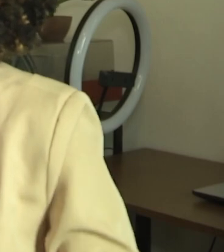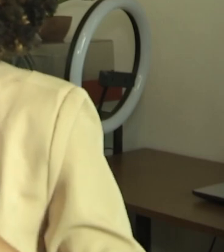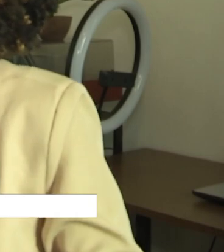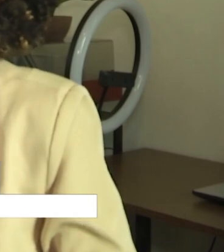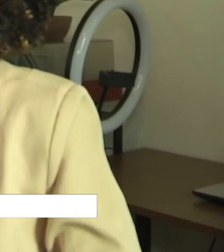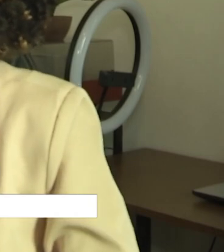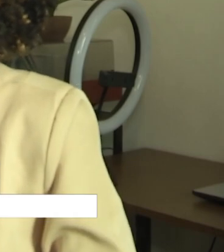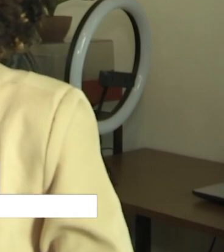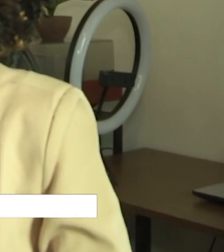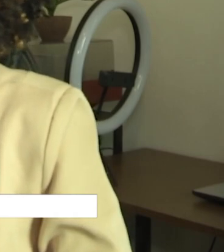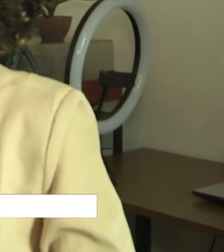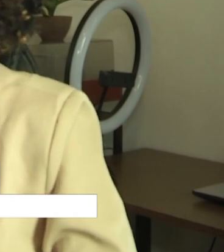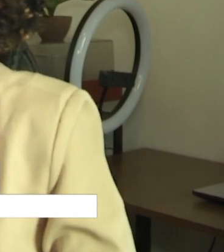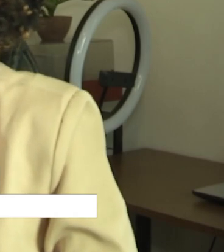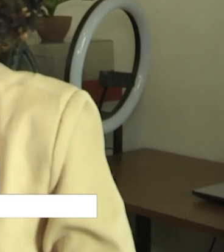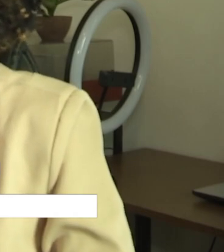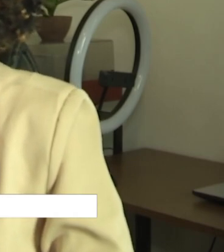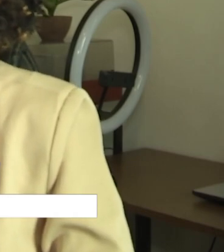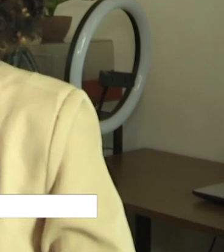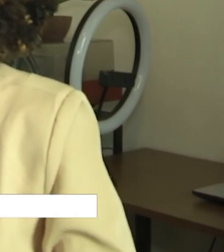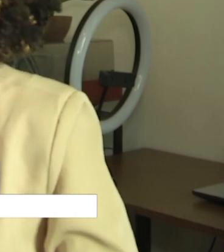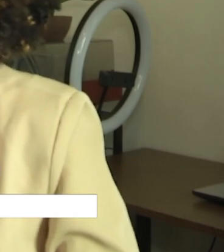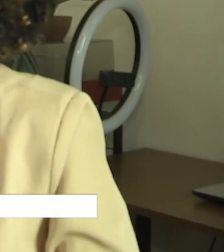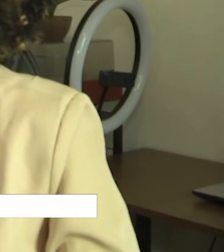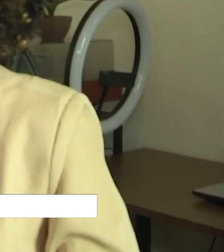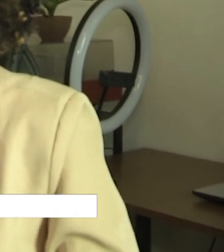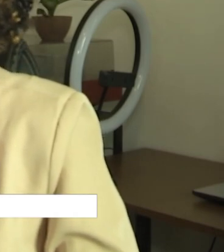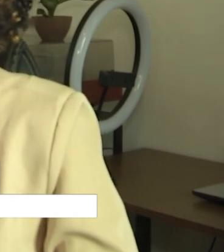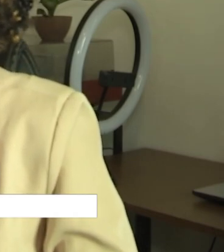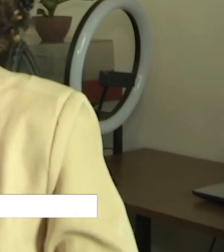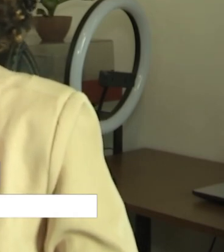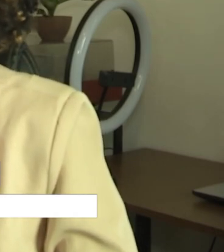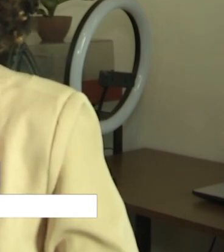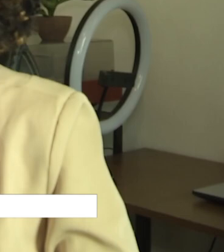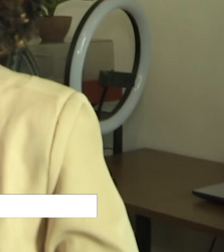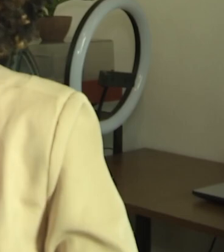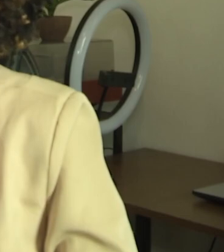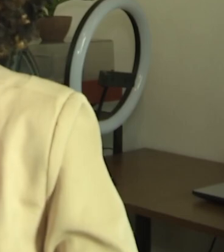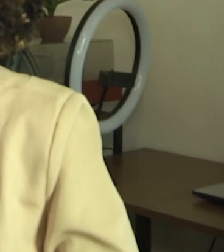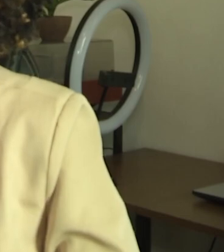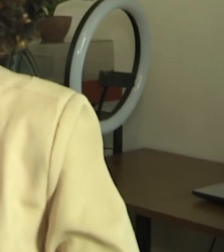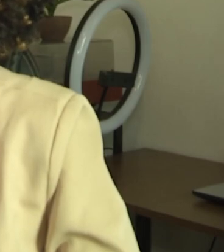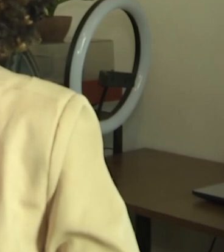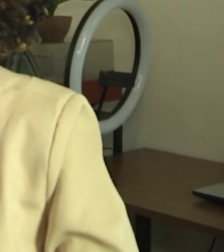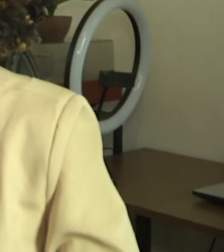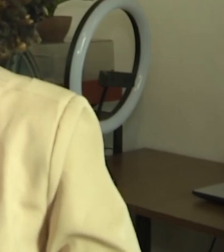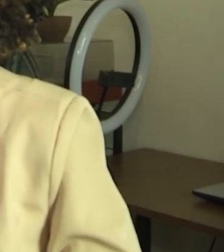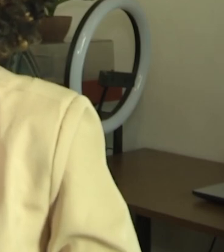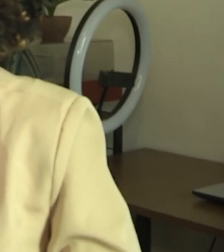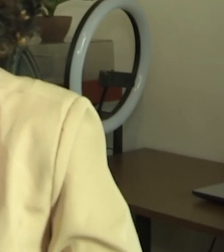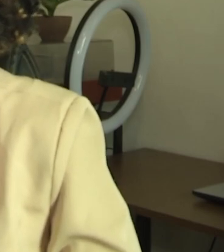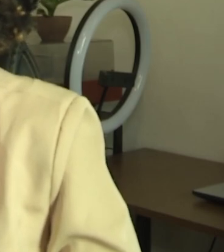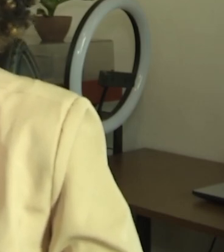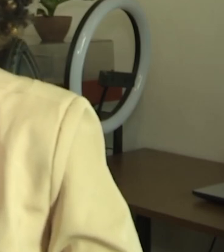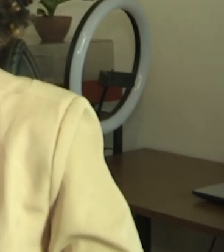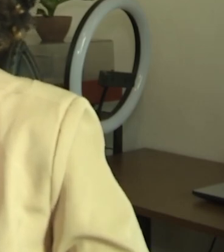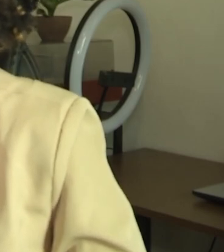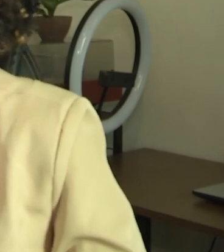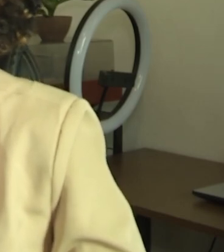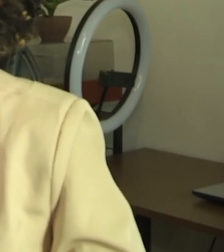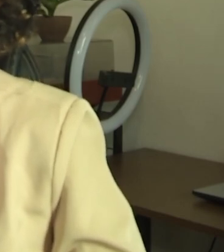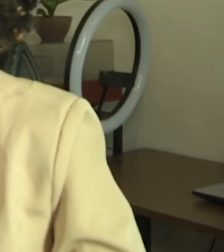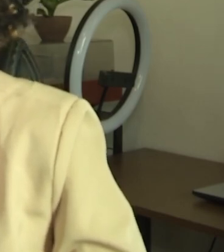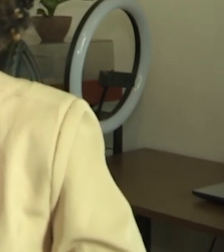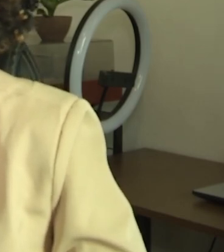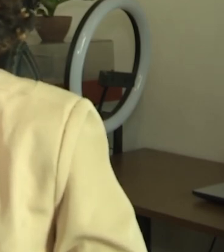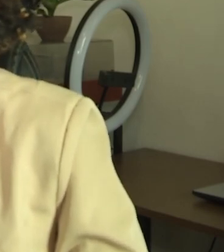Foi criar um material de estudo para crianças e adolescentes para que eles pudessem enxergar de uma maneira positiva dentro da